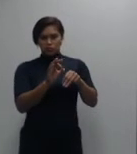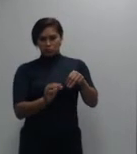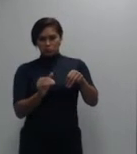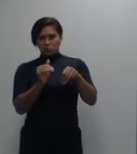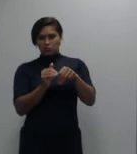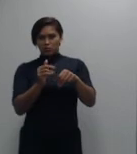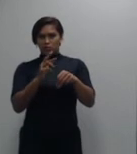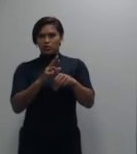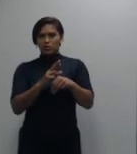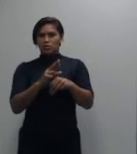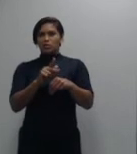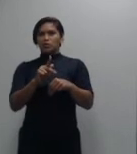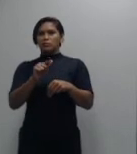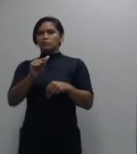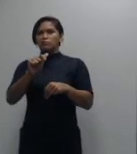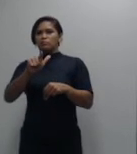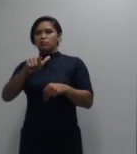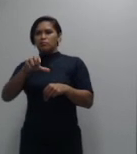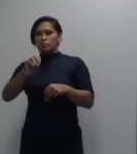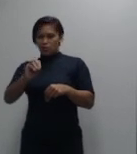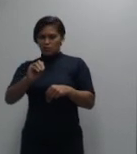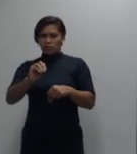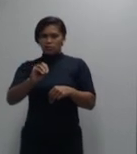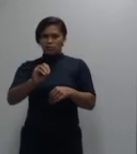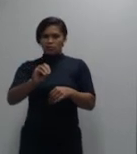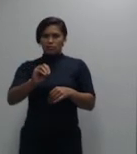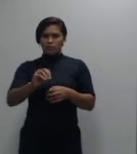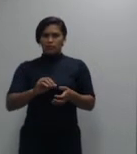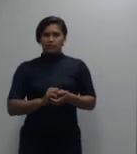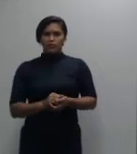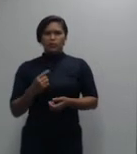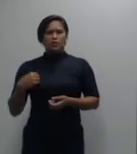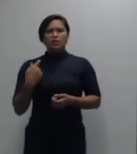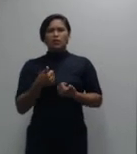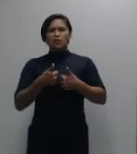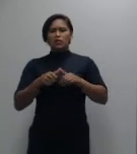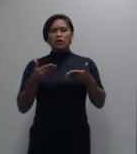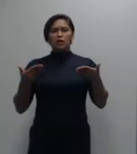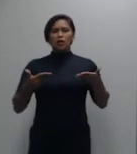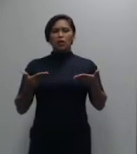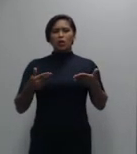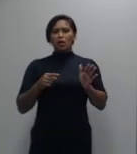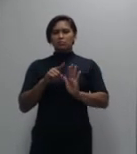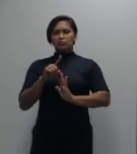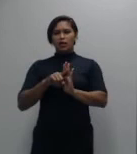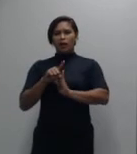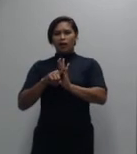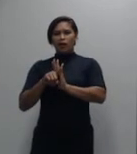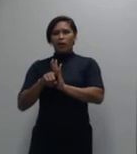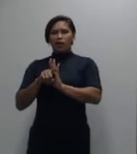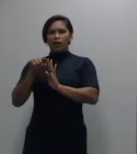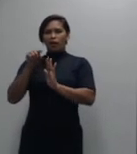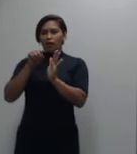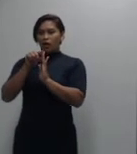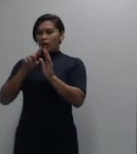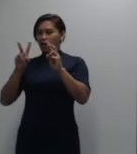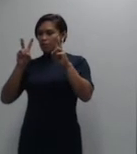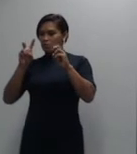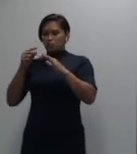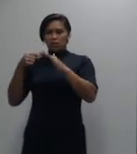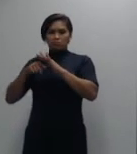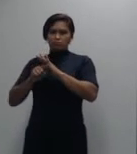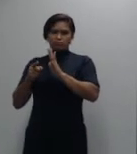Paulo sanseverino Paulo de Tarso sanseverino nós não estamos aqui analisando a matéria de